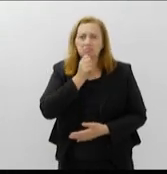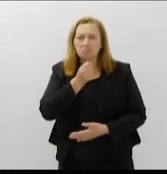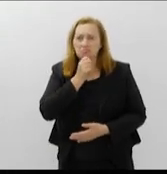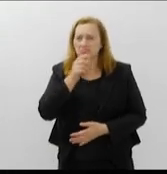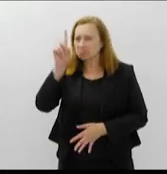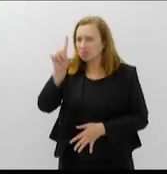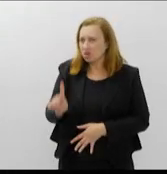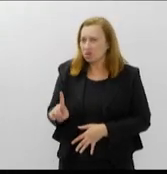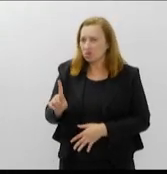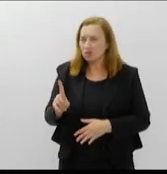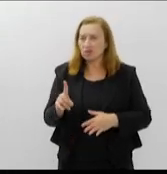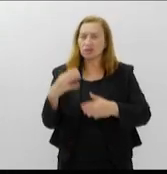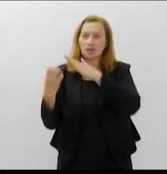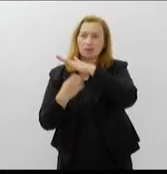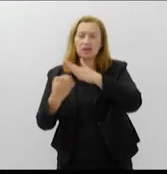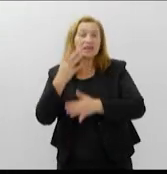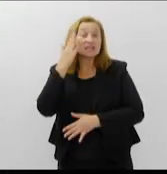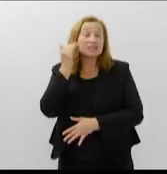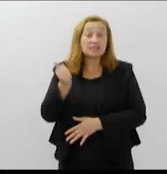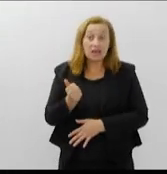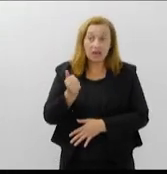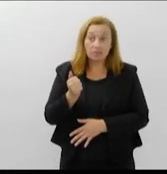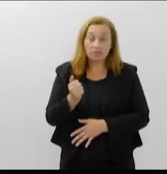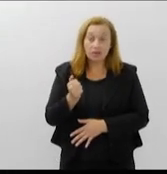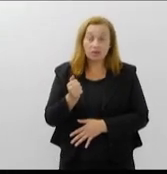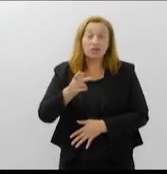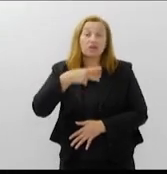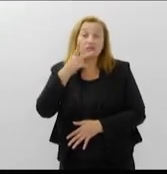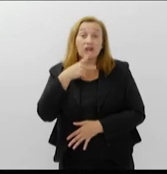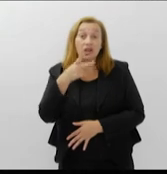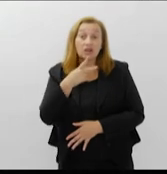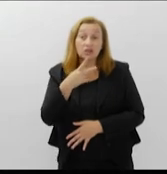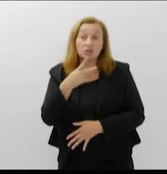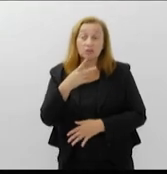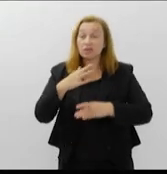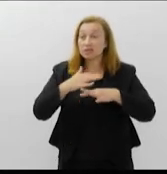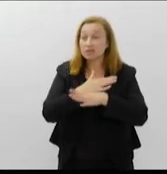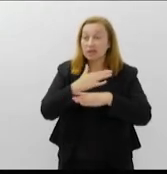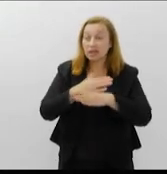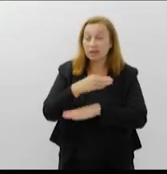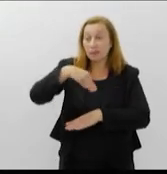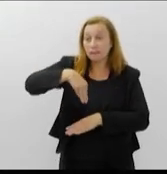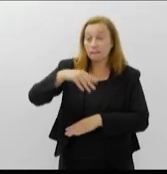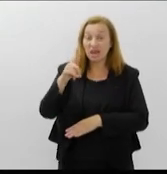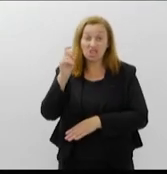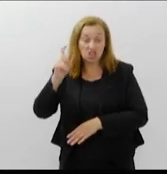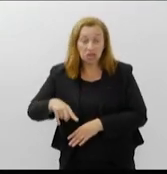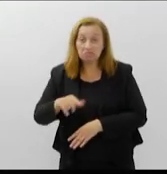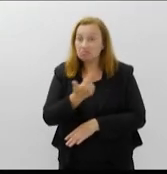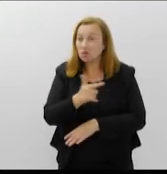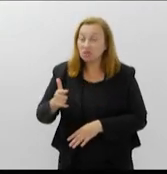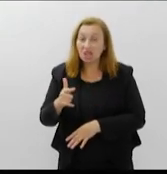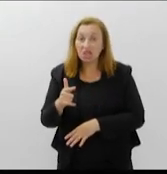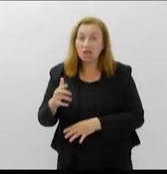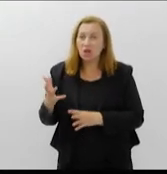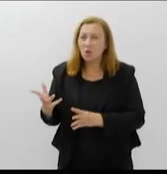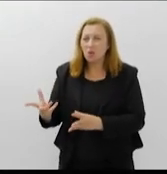Magé. É uma empresa que eu estou vendo que não tem qualificação ou não